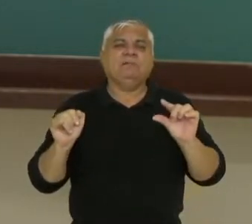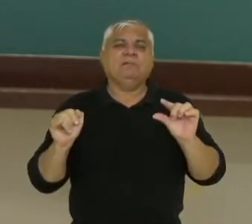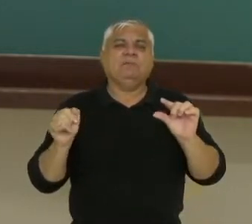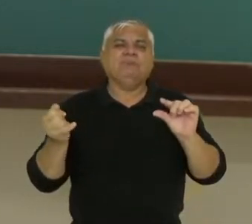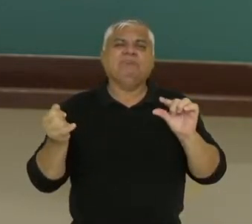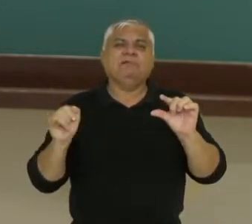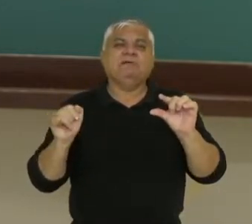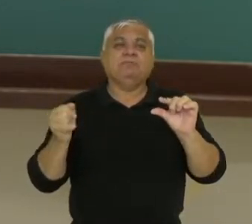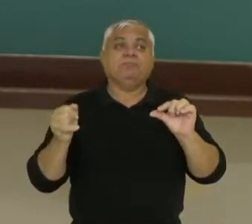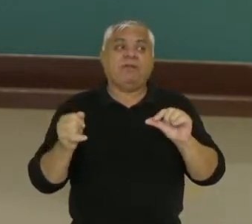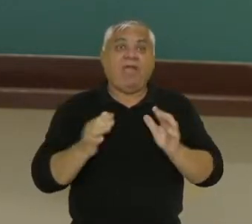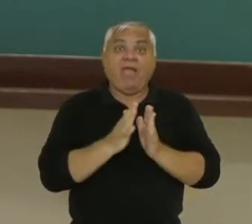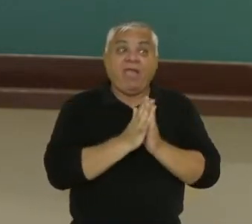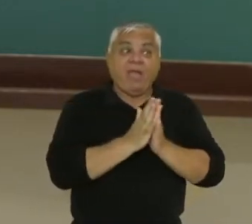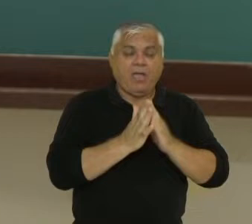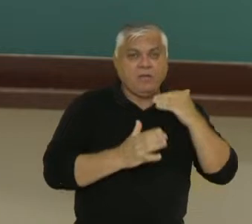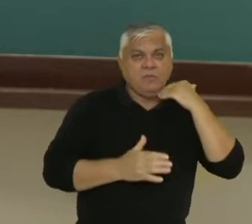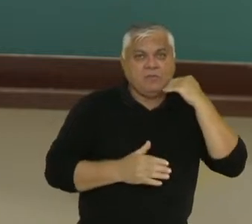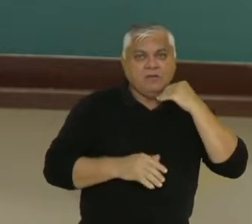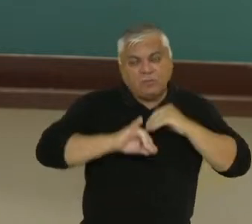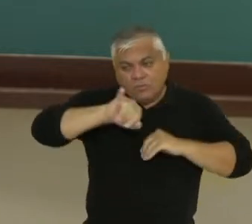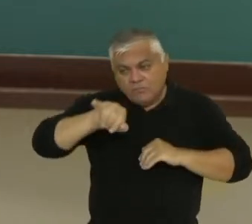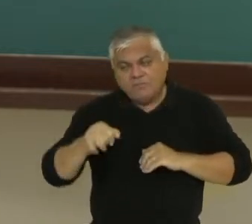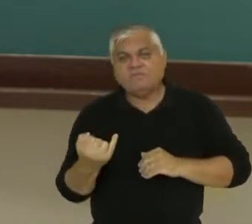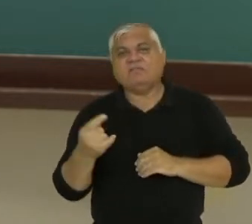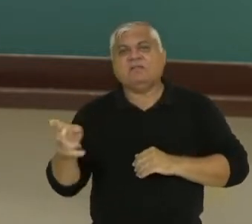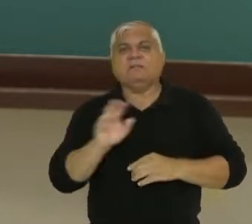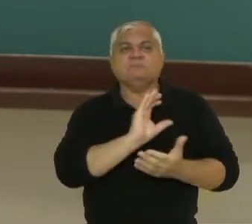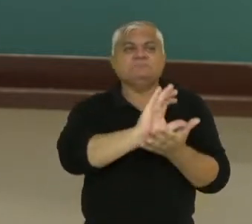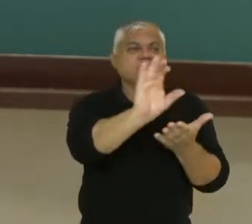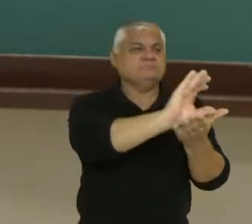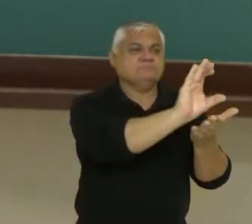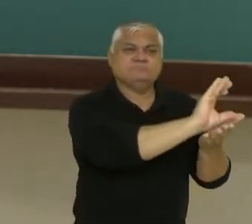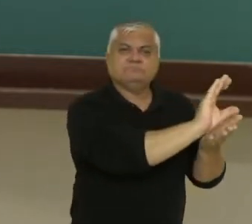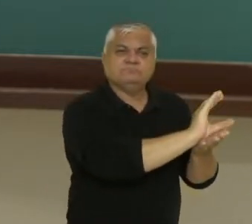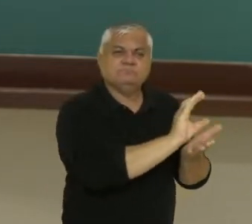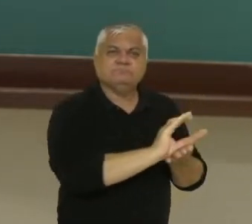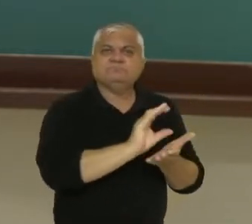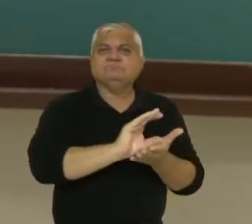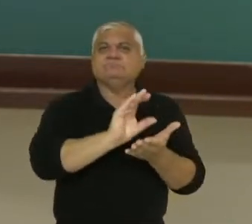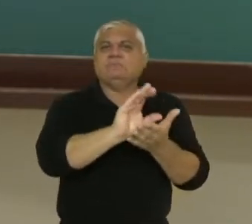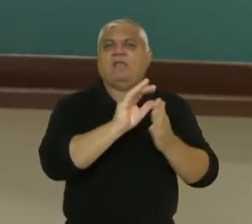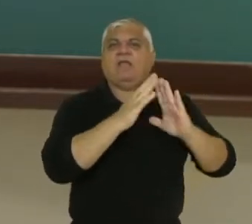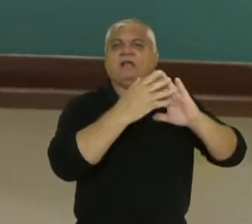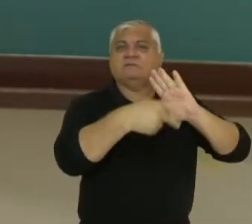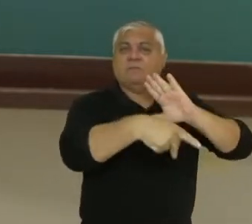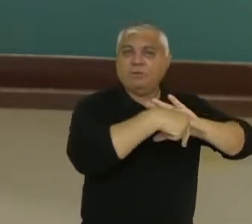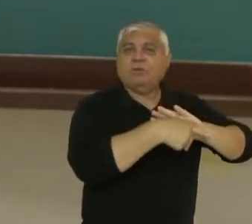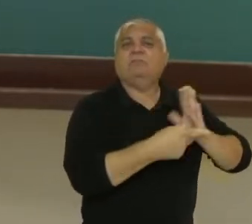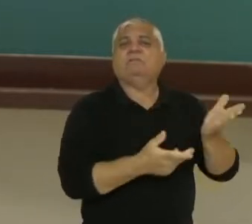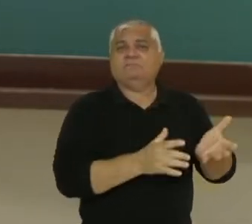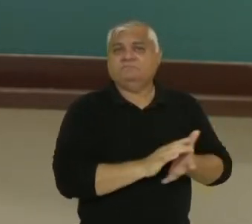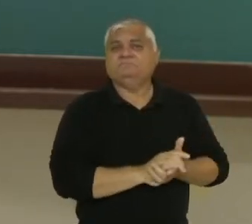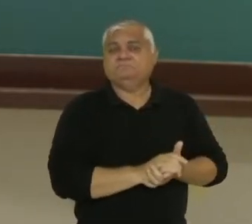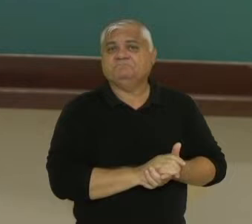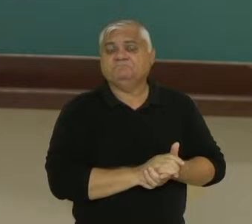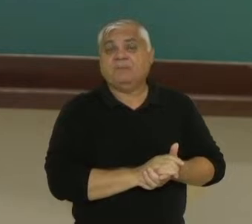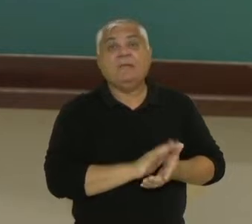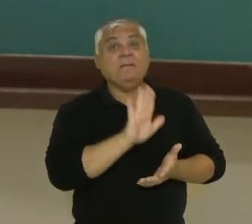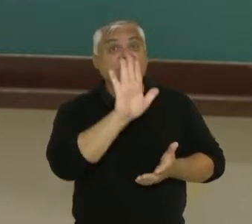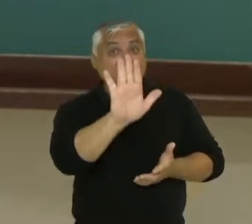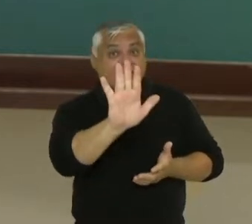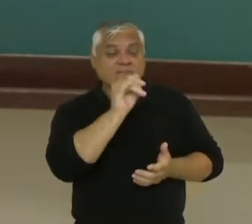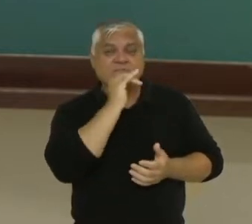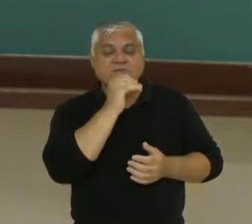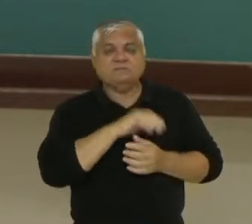poupança exatamente, por exemplo, para os financiamentos de casa própria, por exemplo. Só que